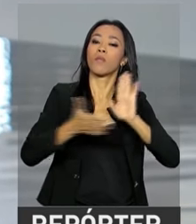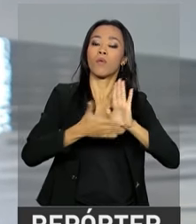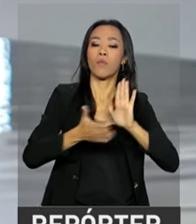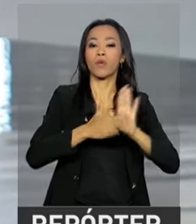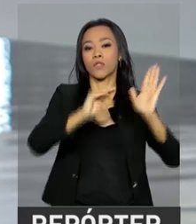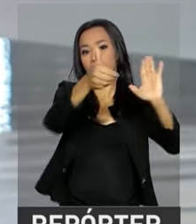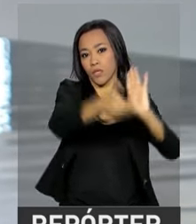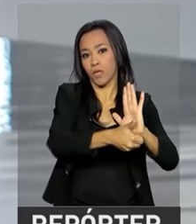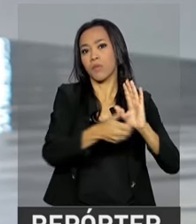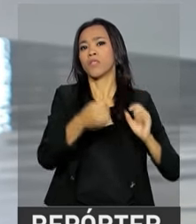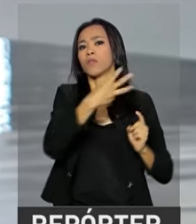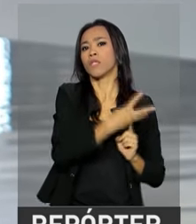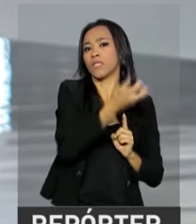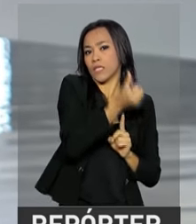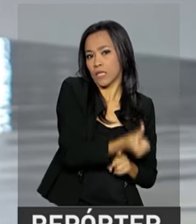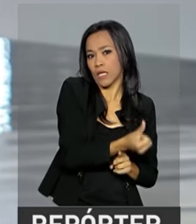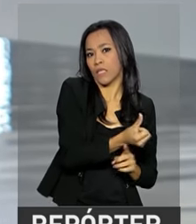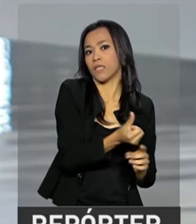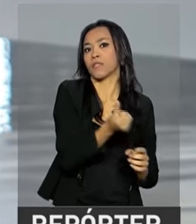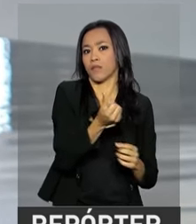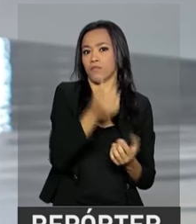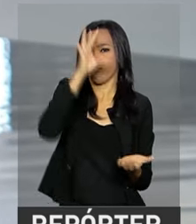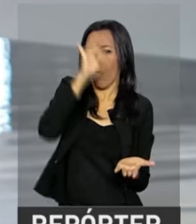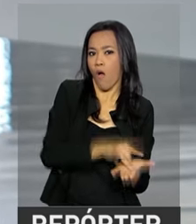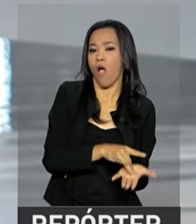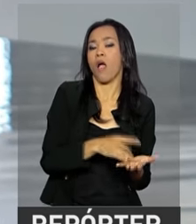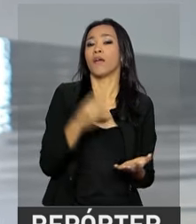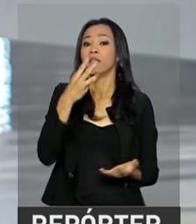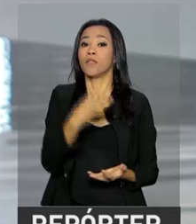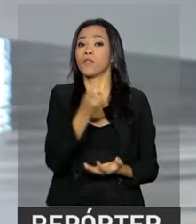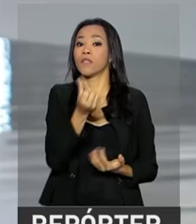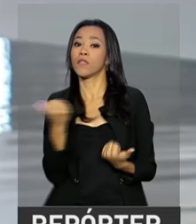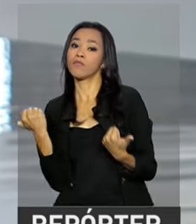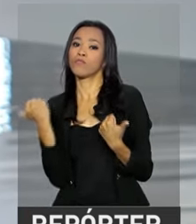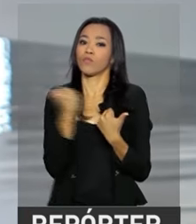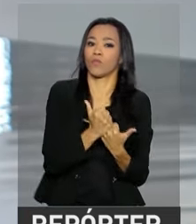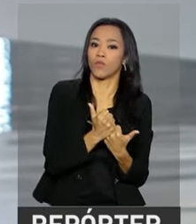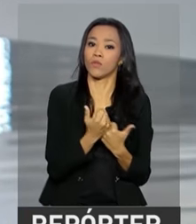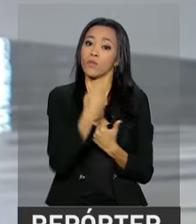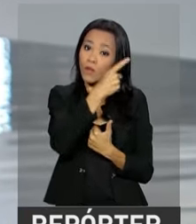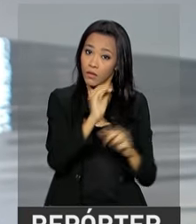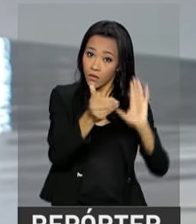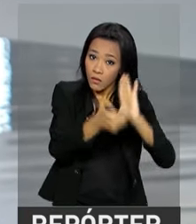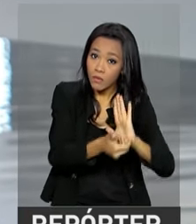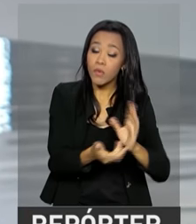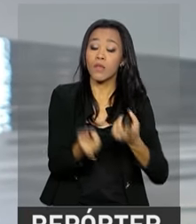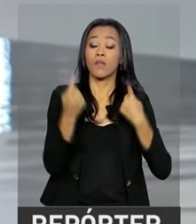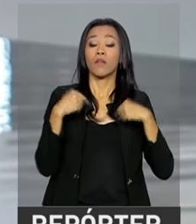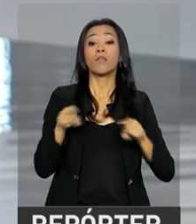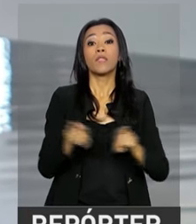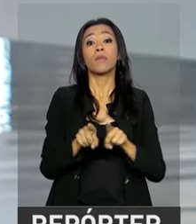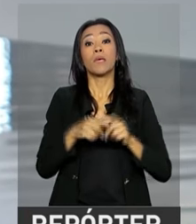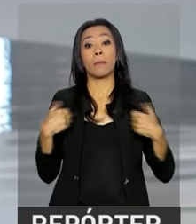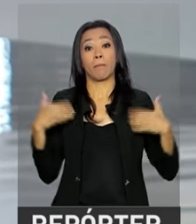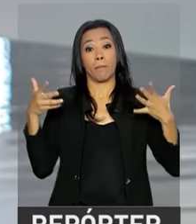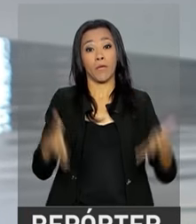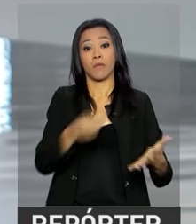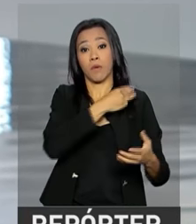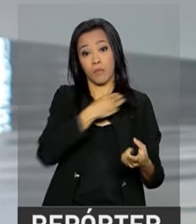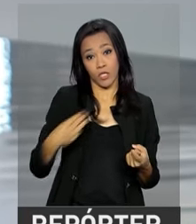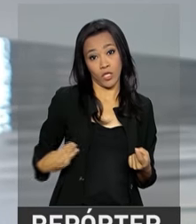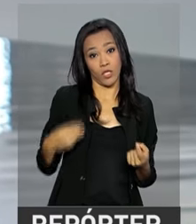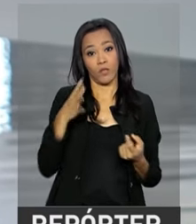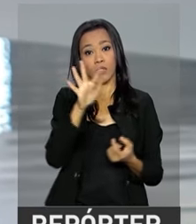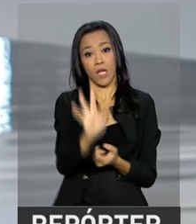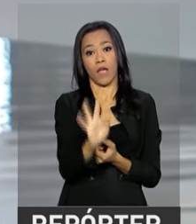membros titulares e 36 suplentes dessa condição especial na câmara dos deputados também devem participar ministros como o ministro